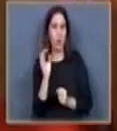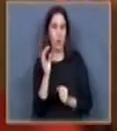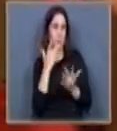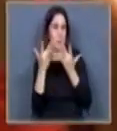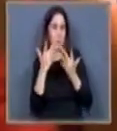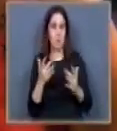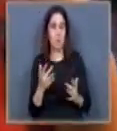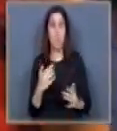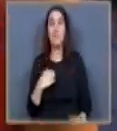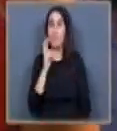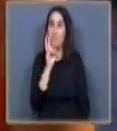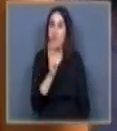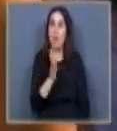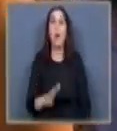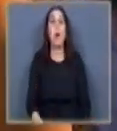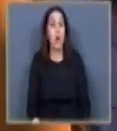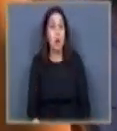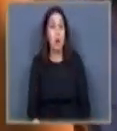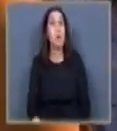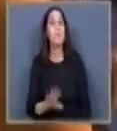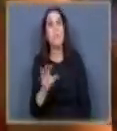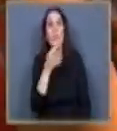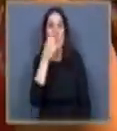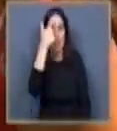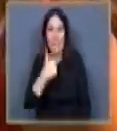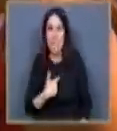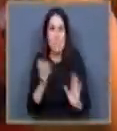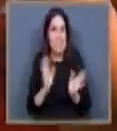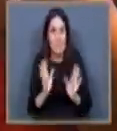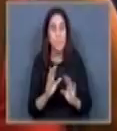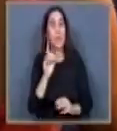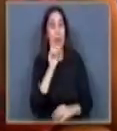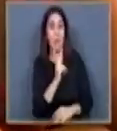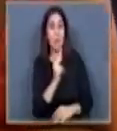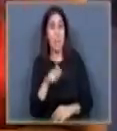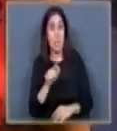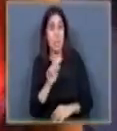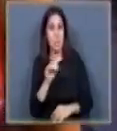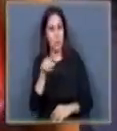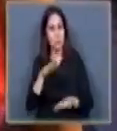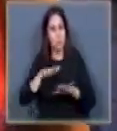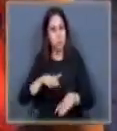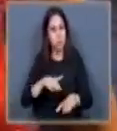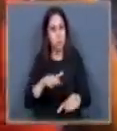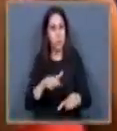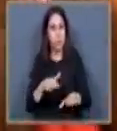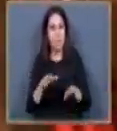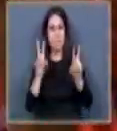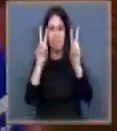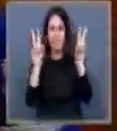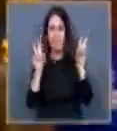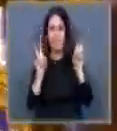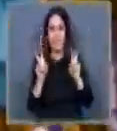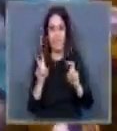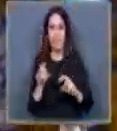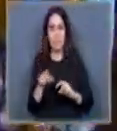Eu já vi. Já viste e também já chega, que não é para falarmos de mim que aqui estamos. Vanessa, tu começaste a marchar, umas grandes aspas, desde...